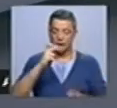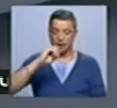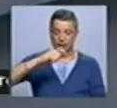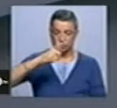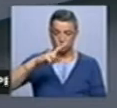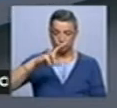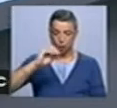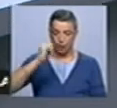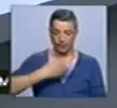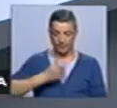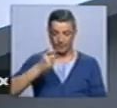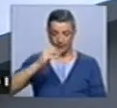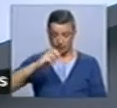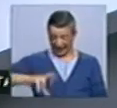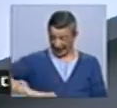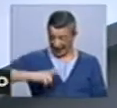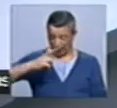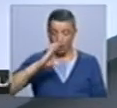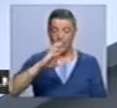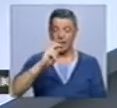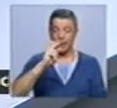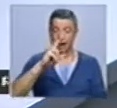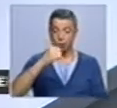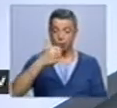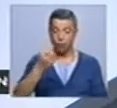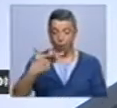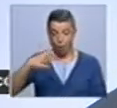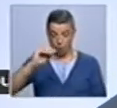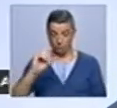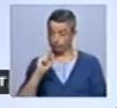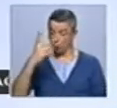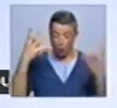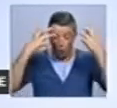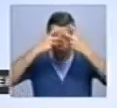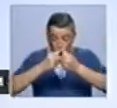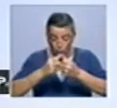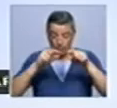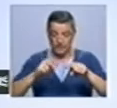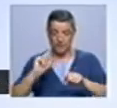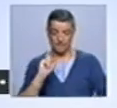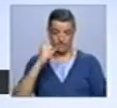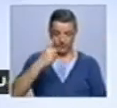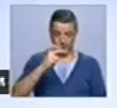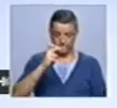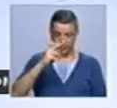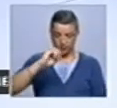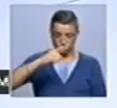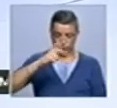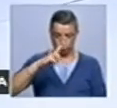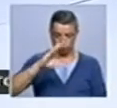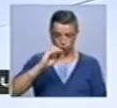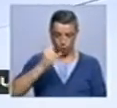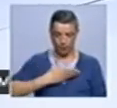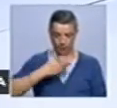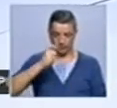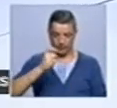em carbono, muito escuros. E eis então agora que pela primeira vez foi descoberto precisamente um asteroide com essas características nos confins